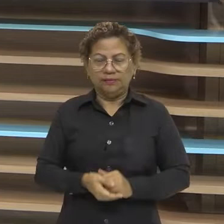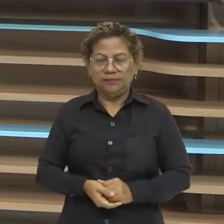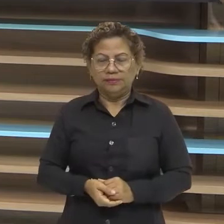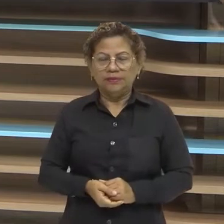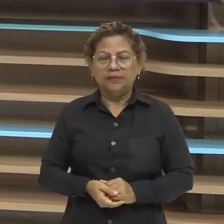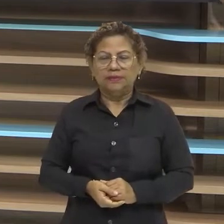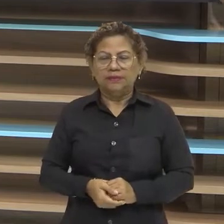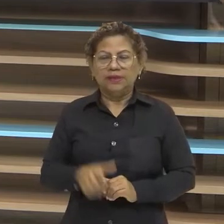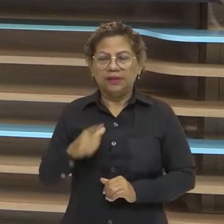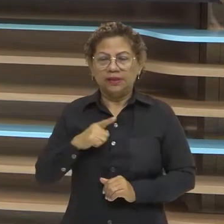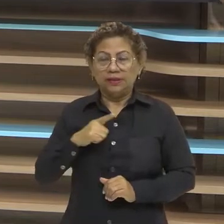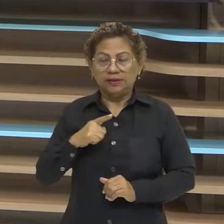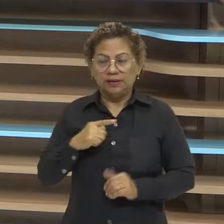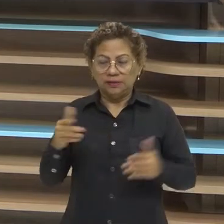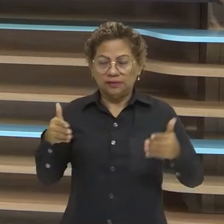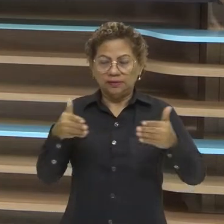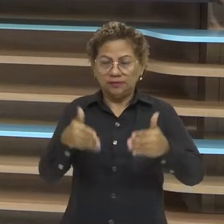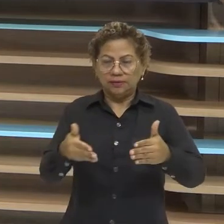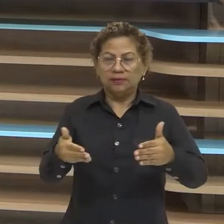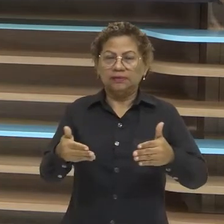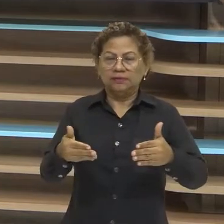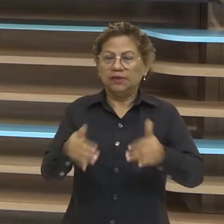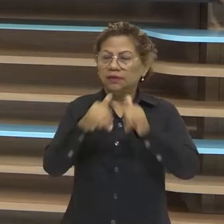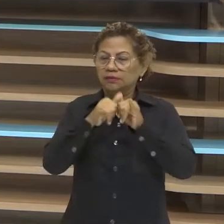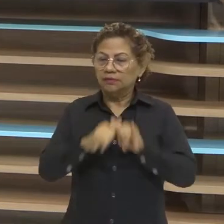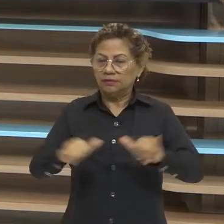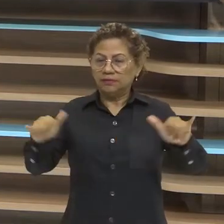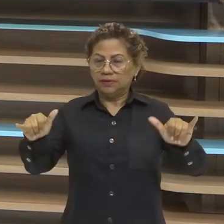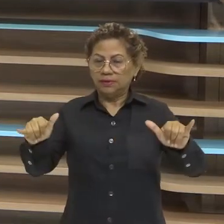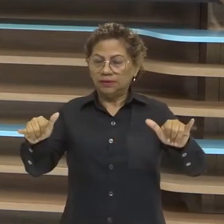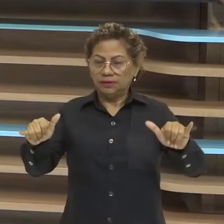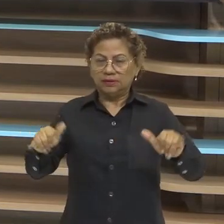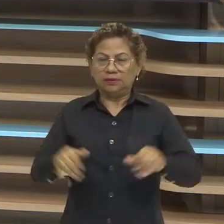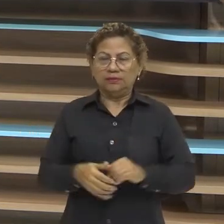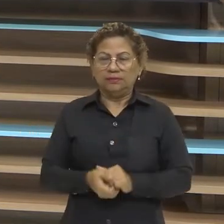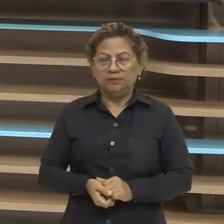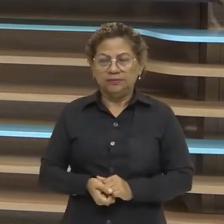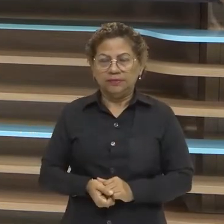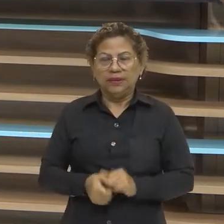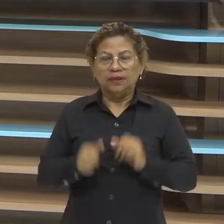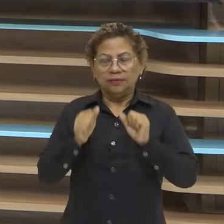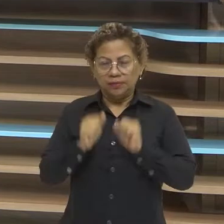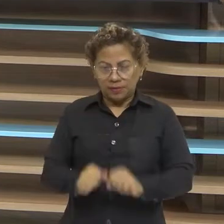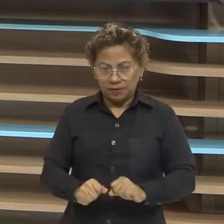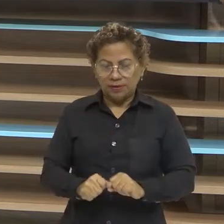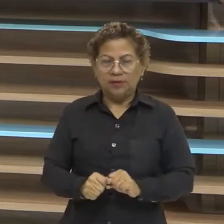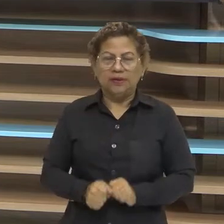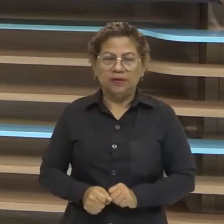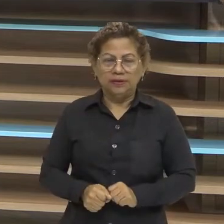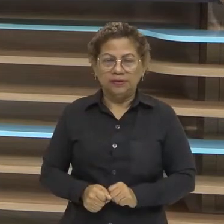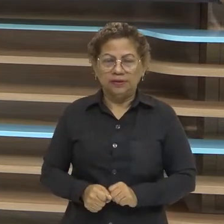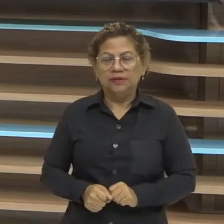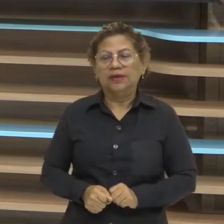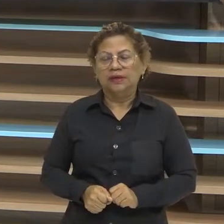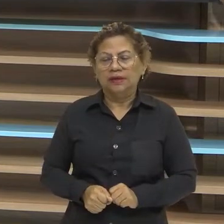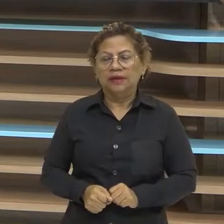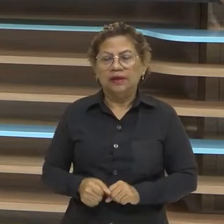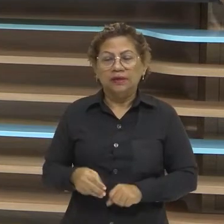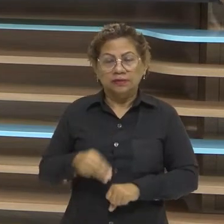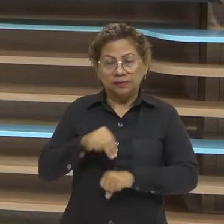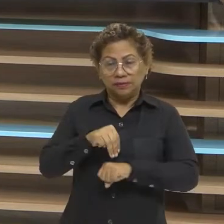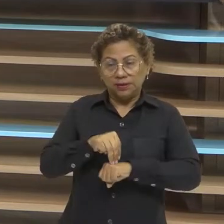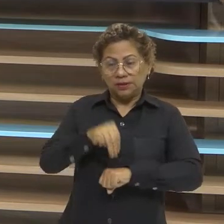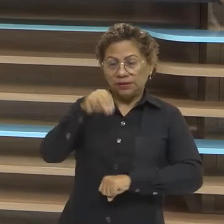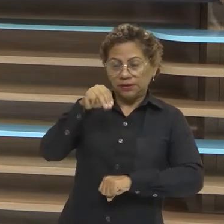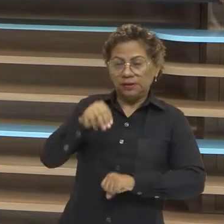foco na informação. E aí ela pode também estar nas dissertações de mestrado, elas podem estar nas redações